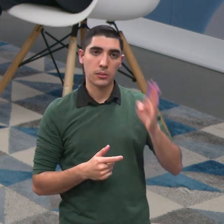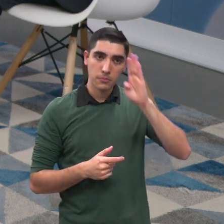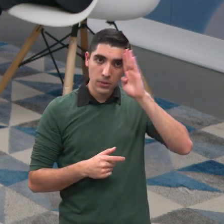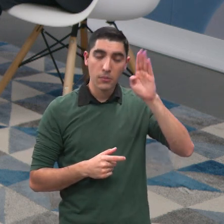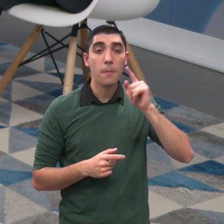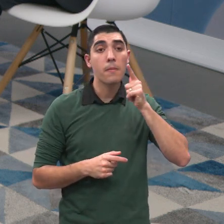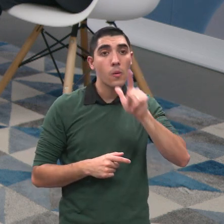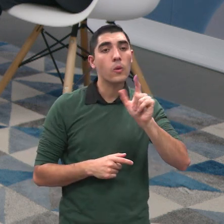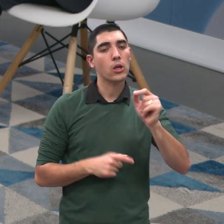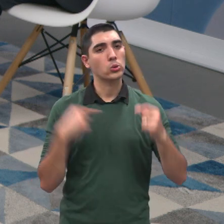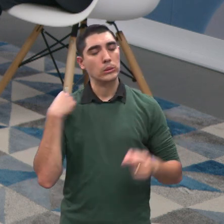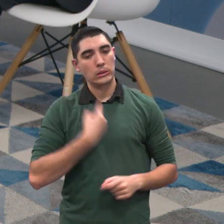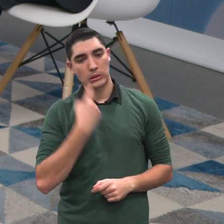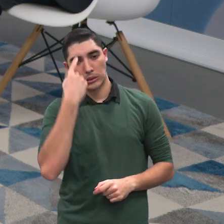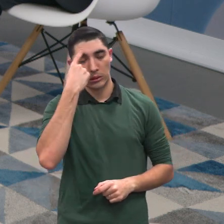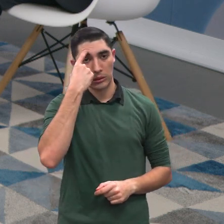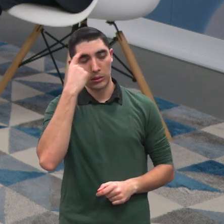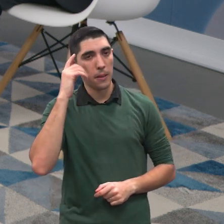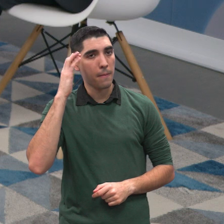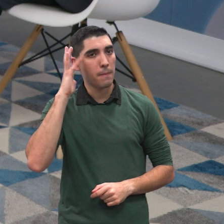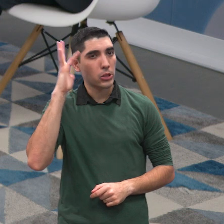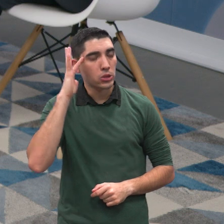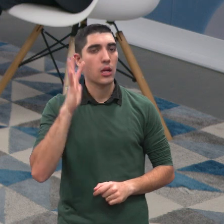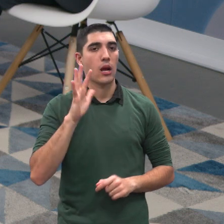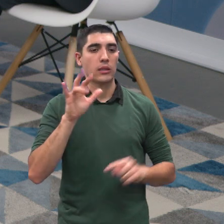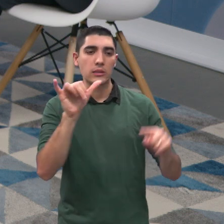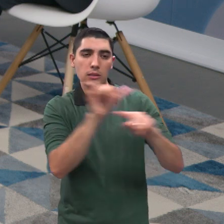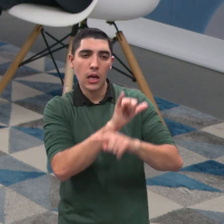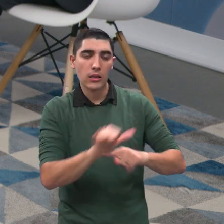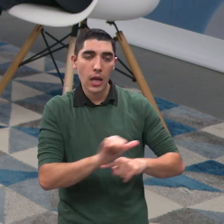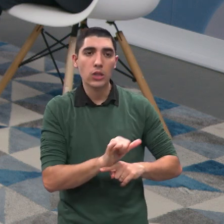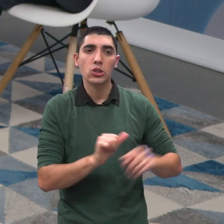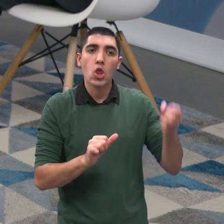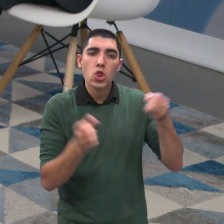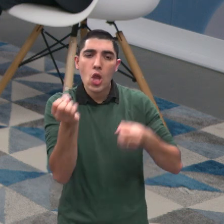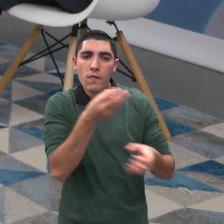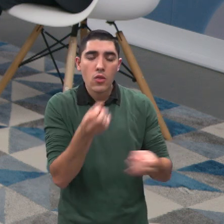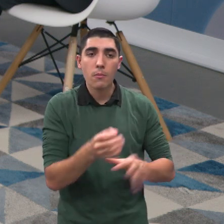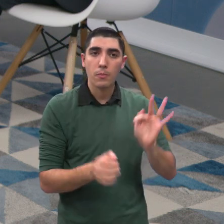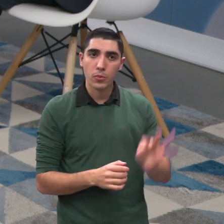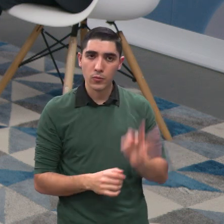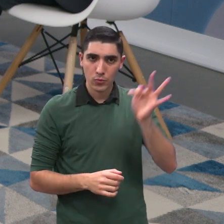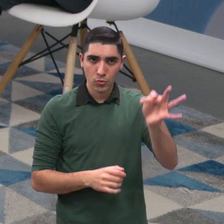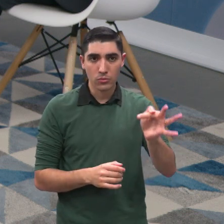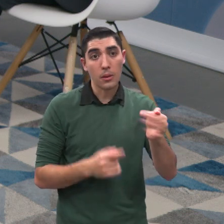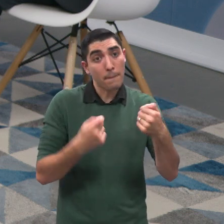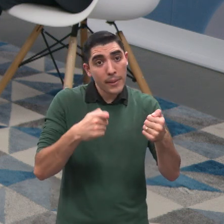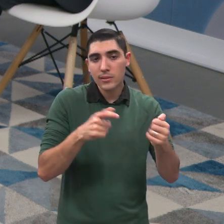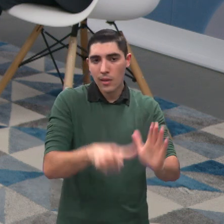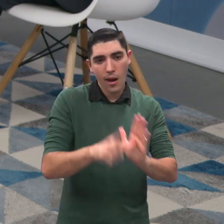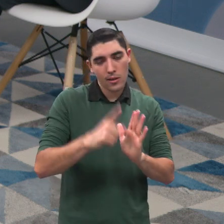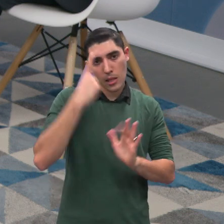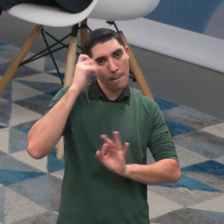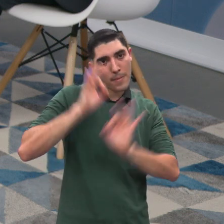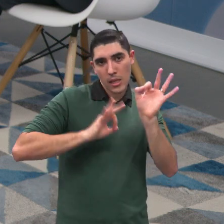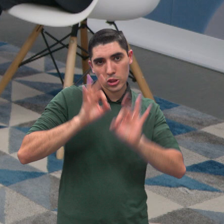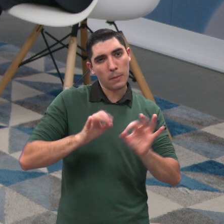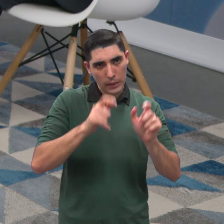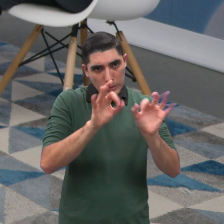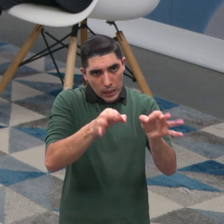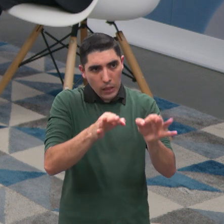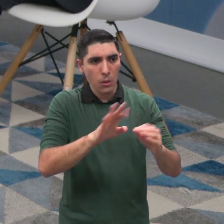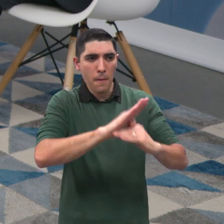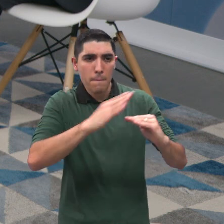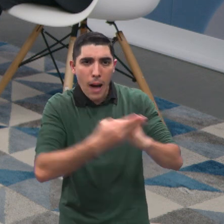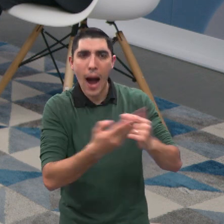repito, para que a gente possa pensar em modelos novos de futuro, né? Não tem como não pensar no planejamento, não só dos bairros,